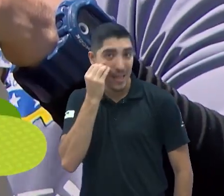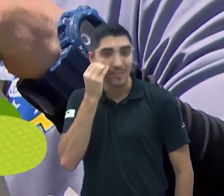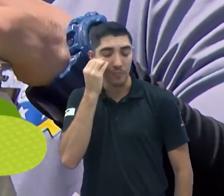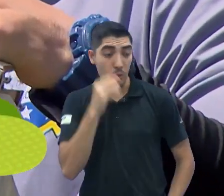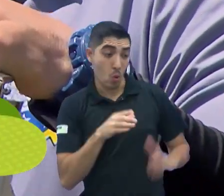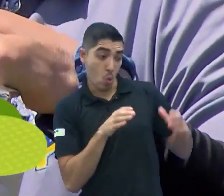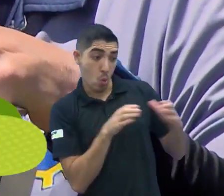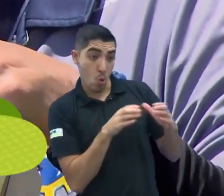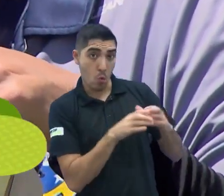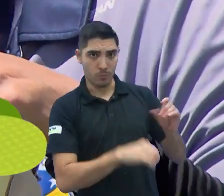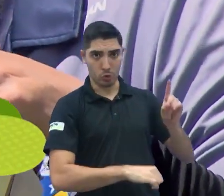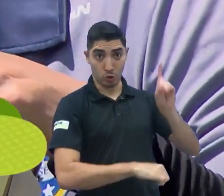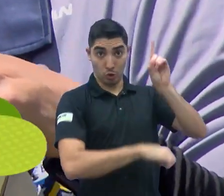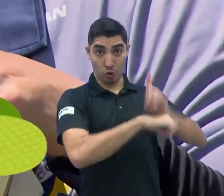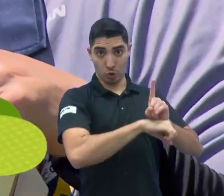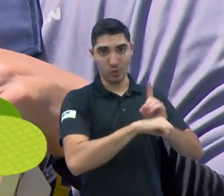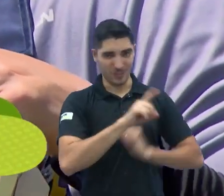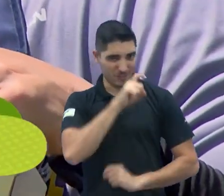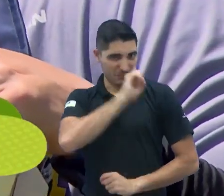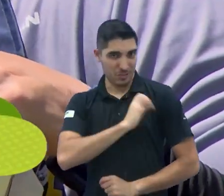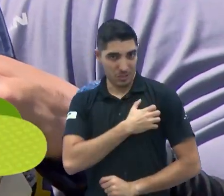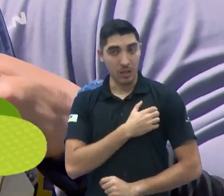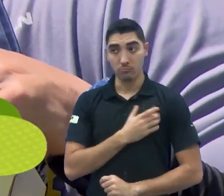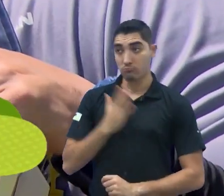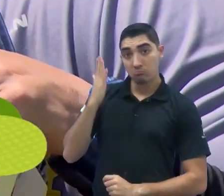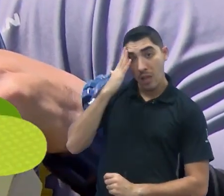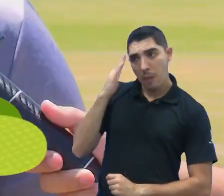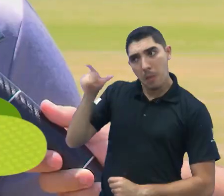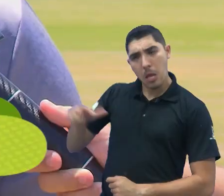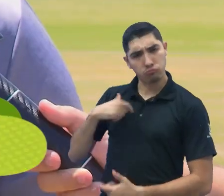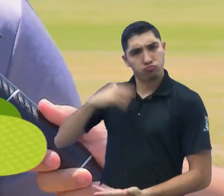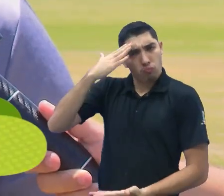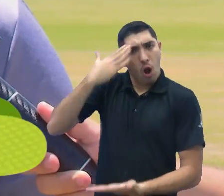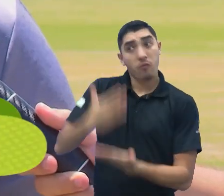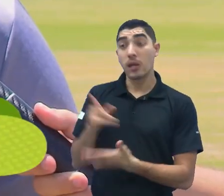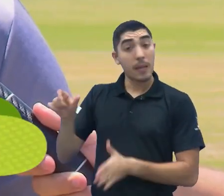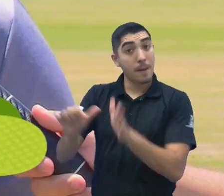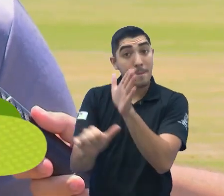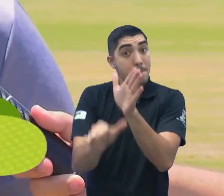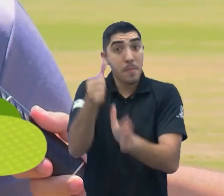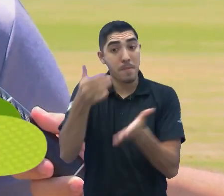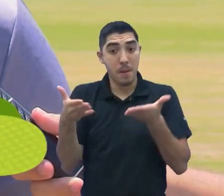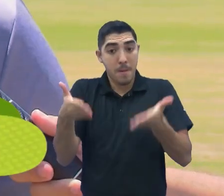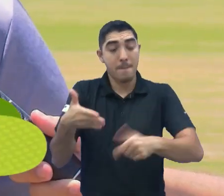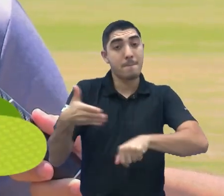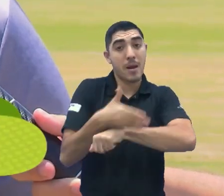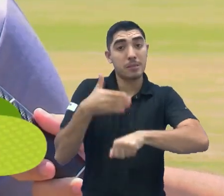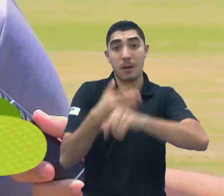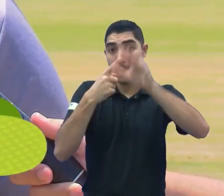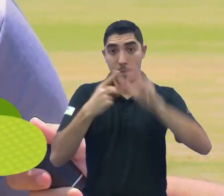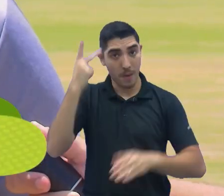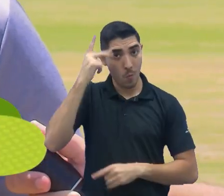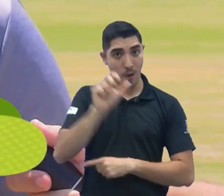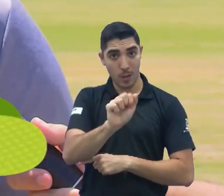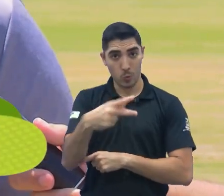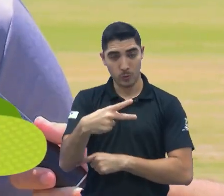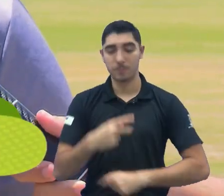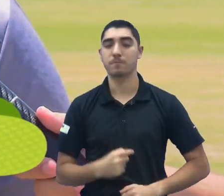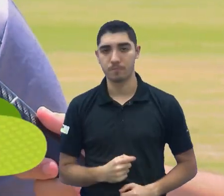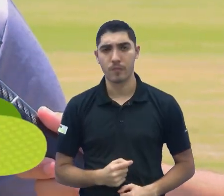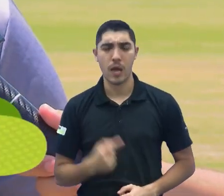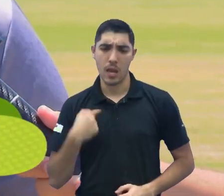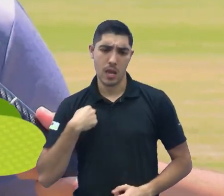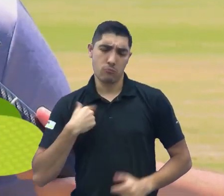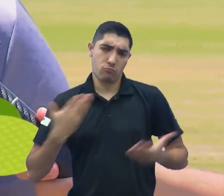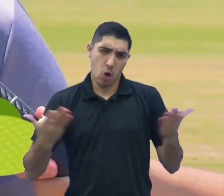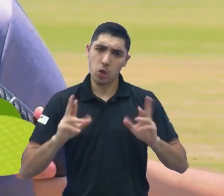diretoria e vai disputar a primeira A2 da carreira. A gente tenta sempre fazer um trabalho diferente, um trabalho de propor jogo, um trabalho